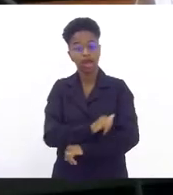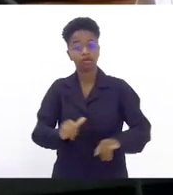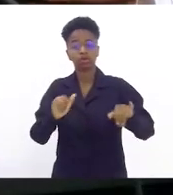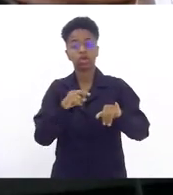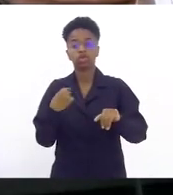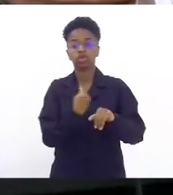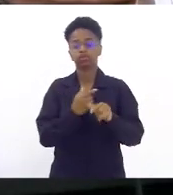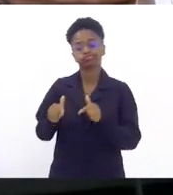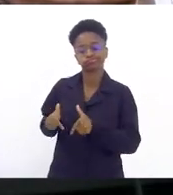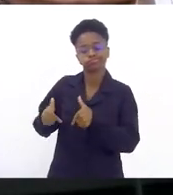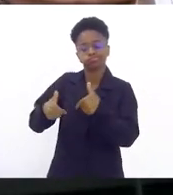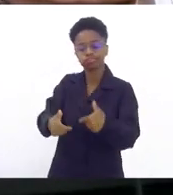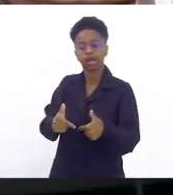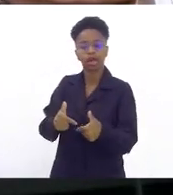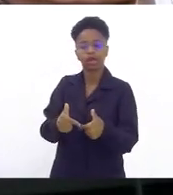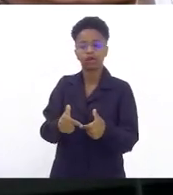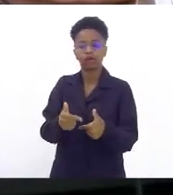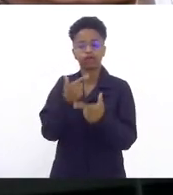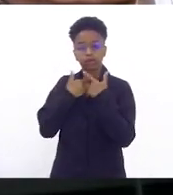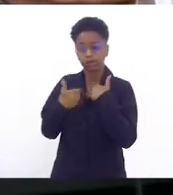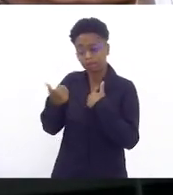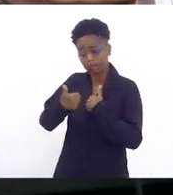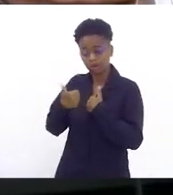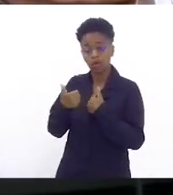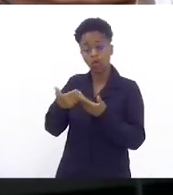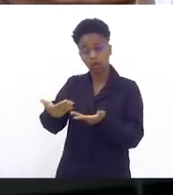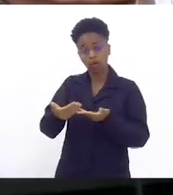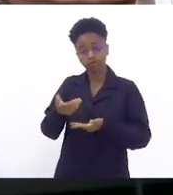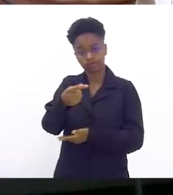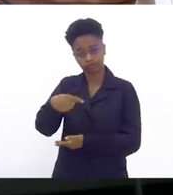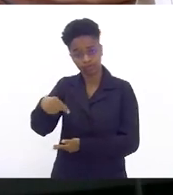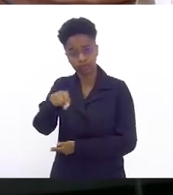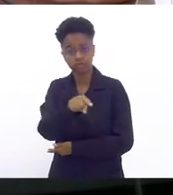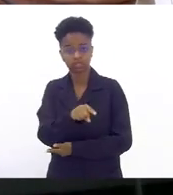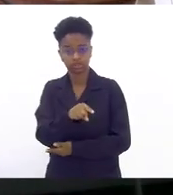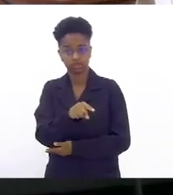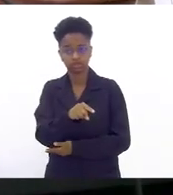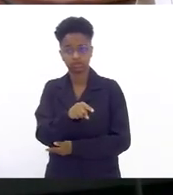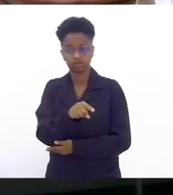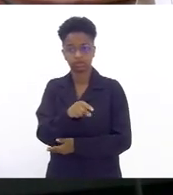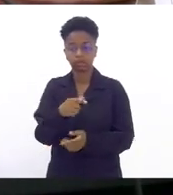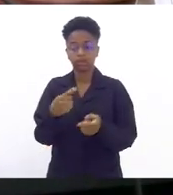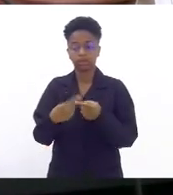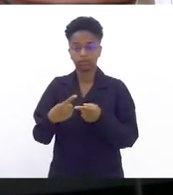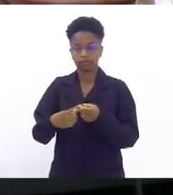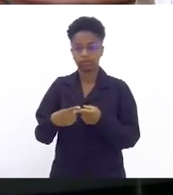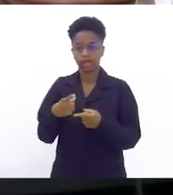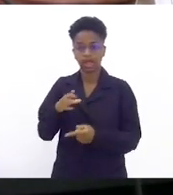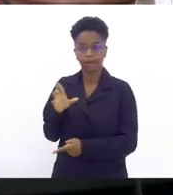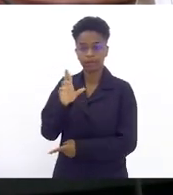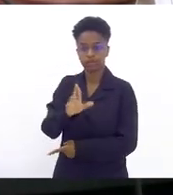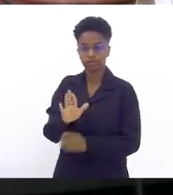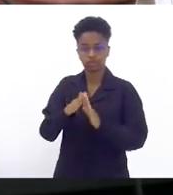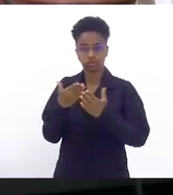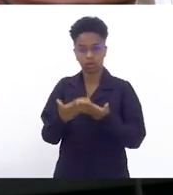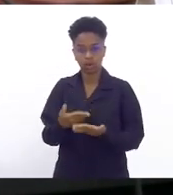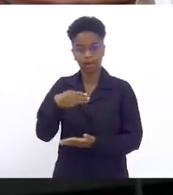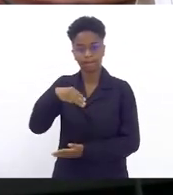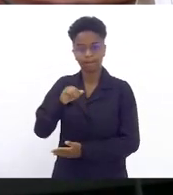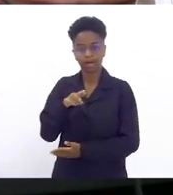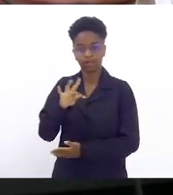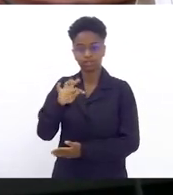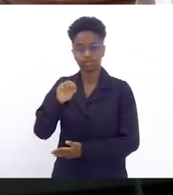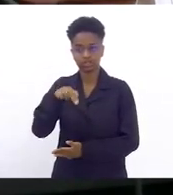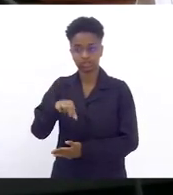iniciativa no primeiro momento convidados pelas representações da Escola Martins Pena de visitar